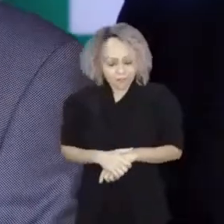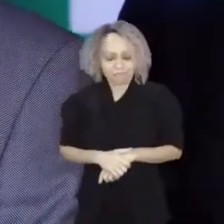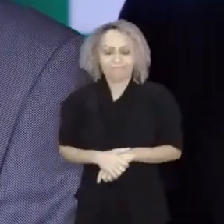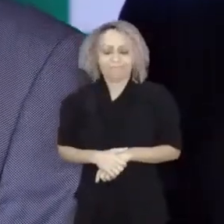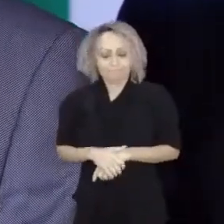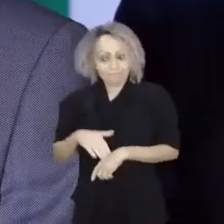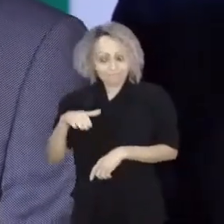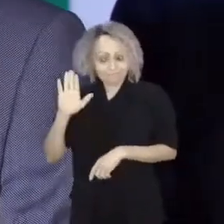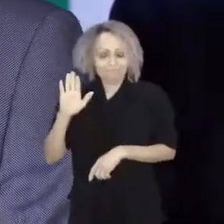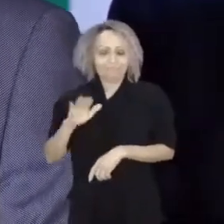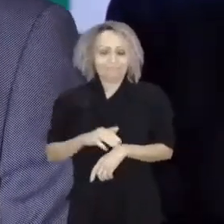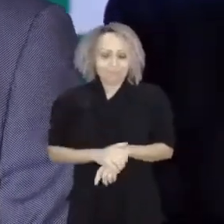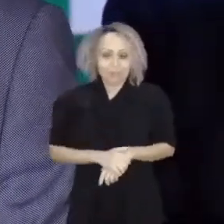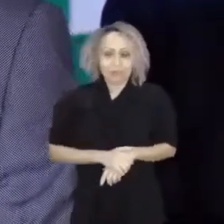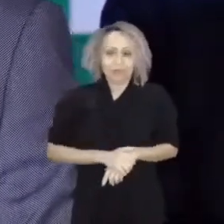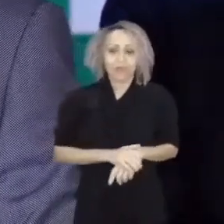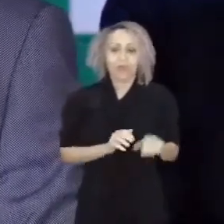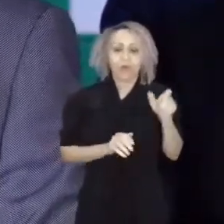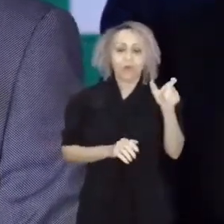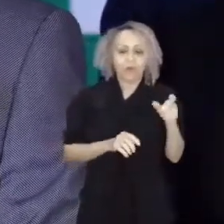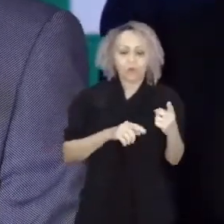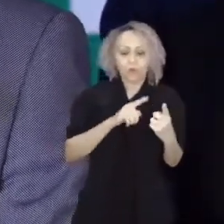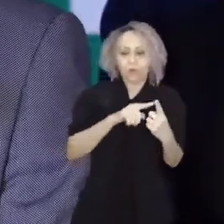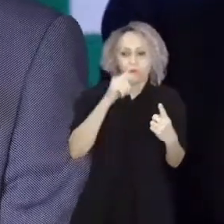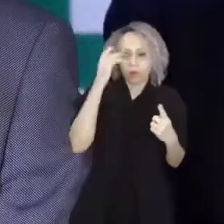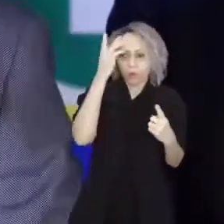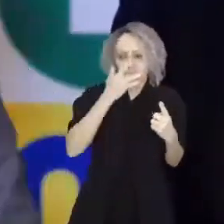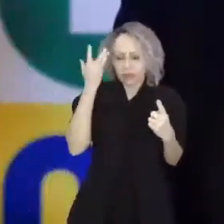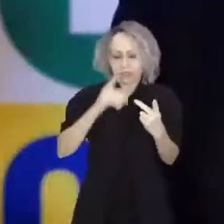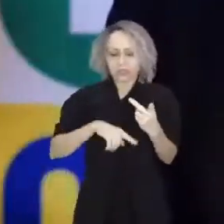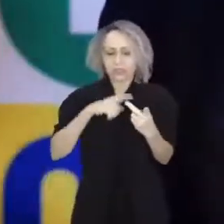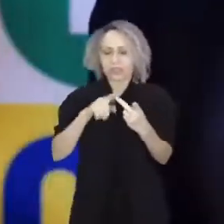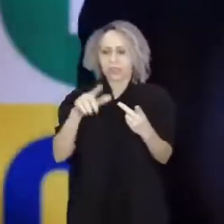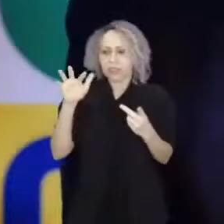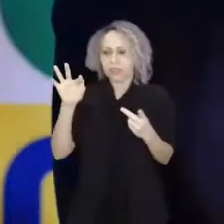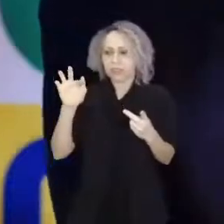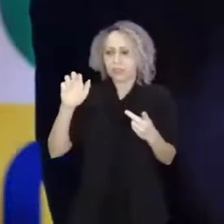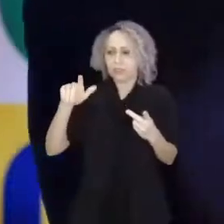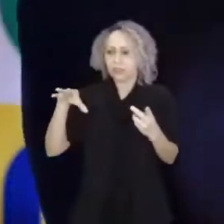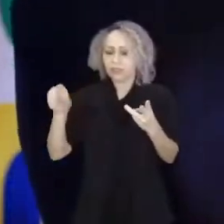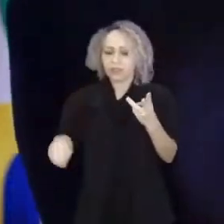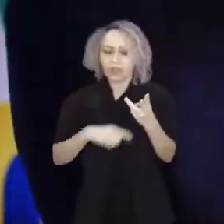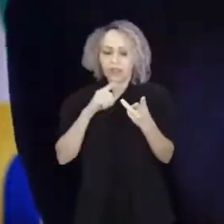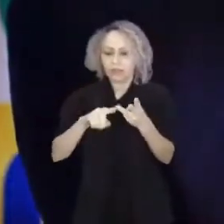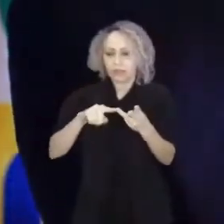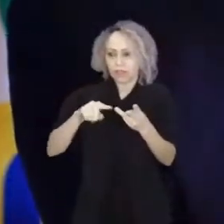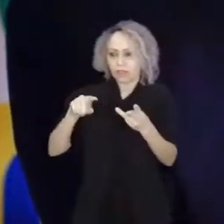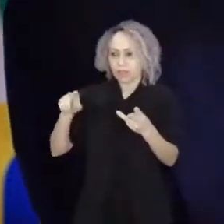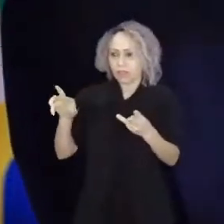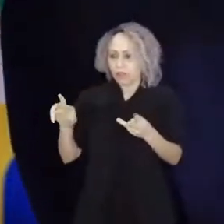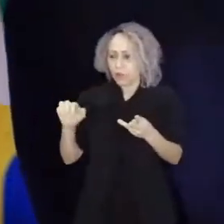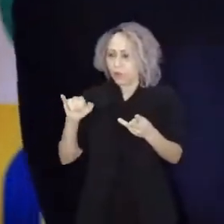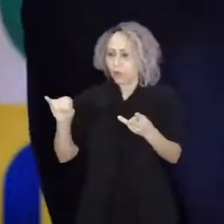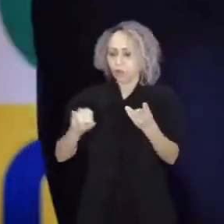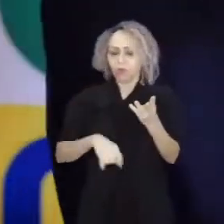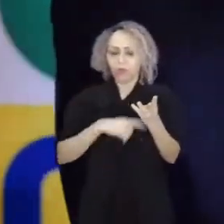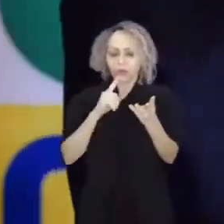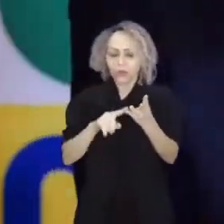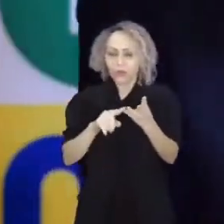dele, o companheiro Flávio Dino sabe da responsabilidade dele, o companheiro Rui sabe da responsabilidade dele,